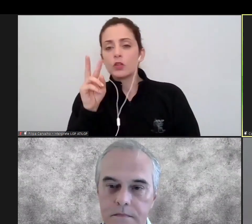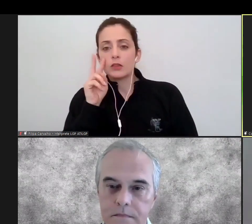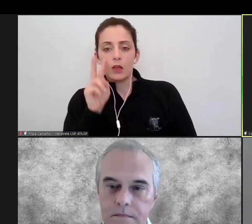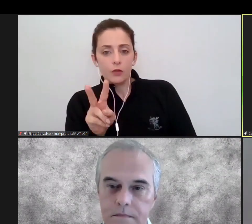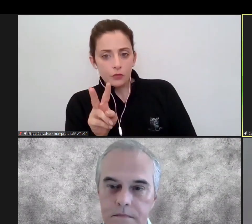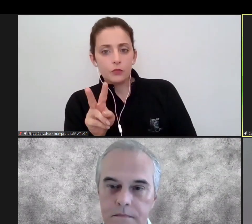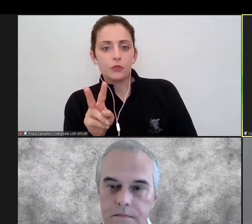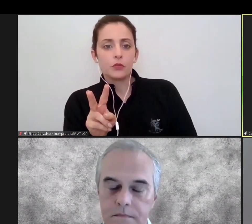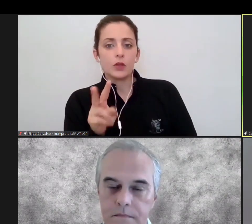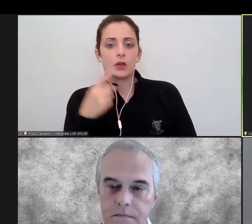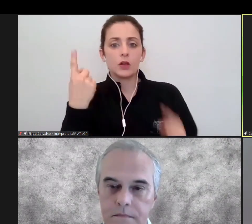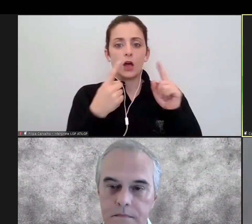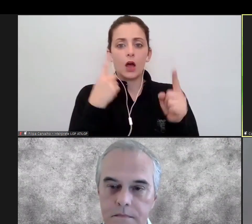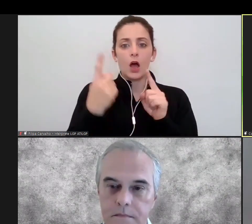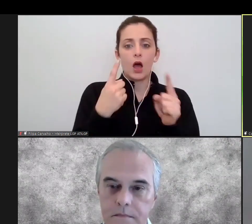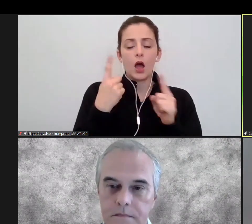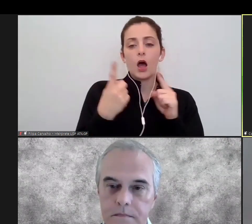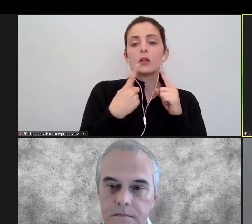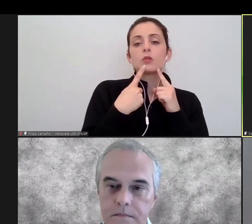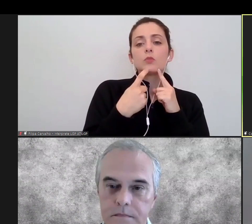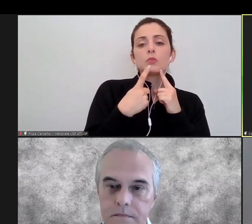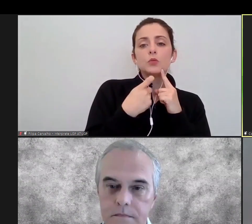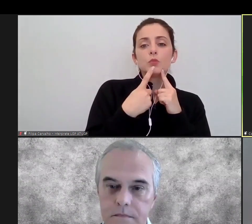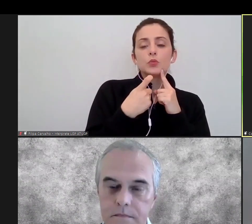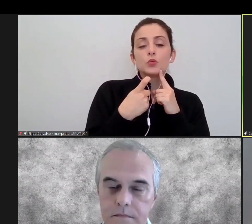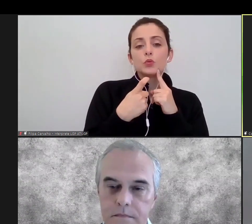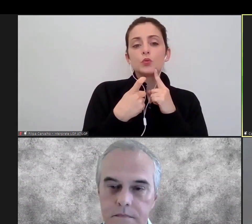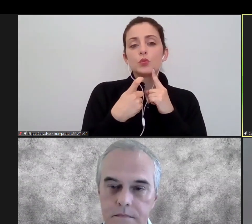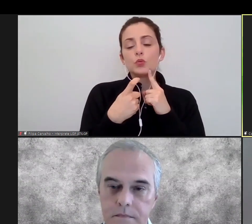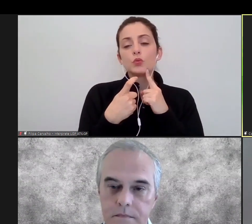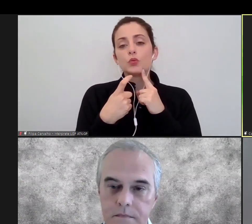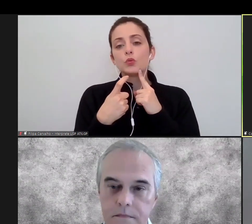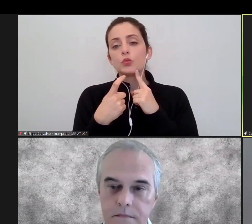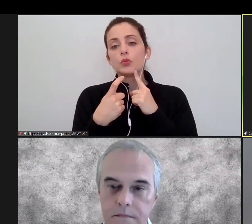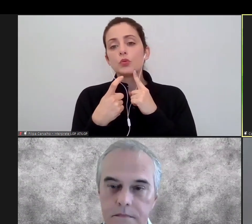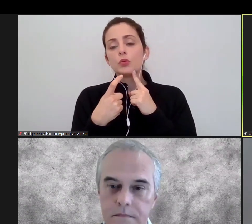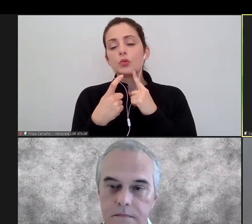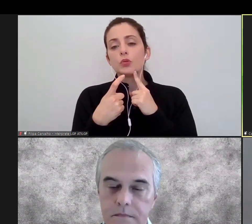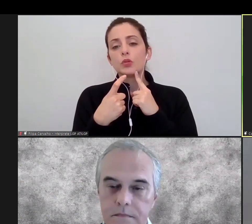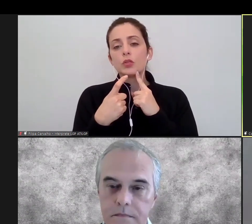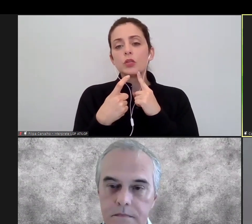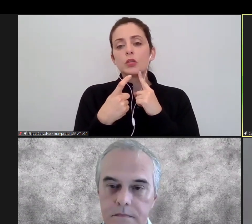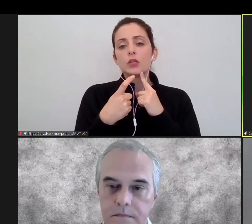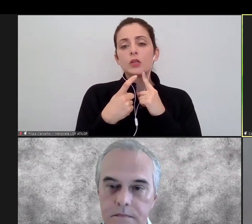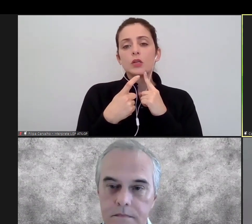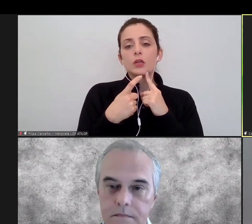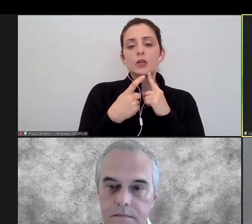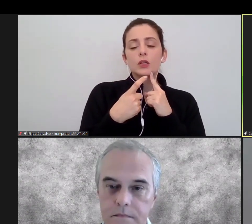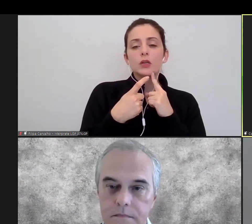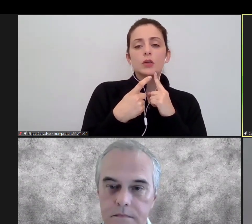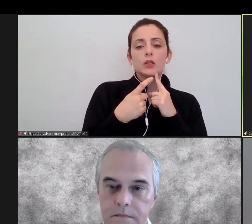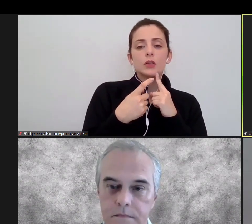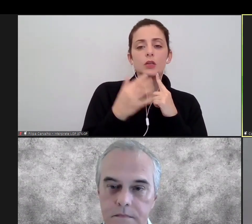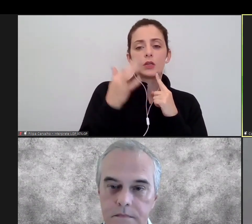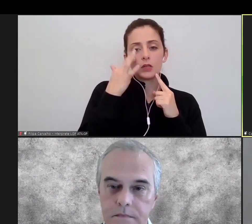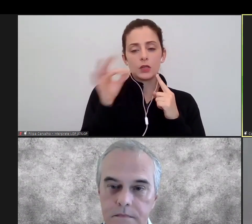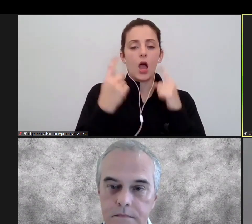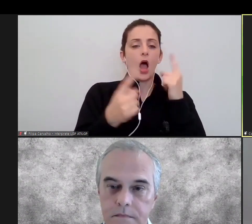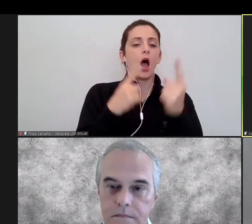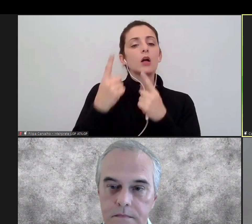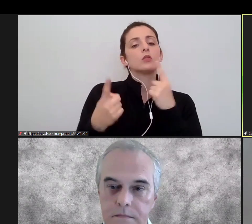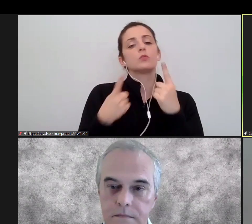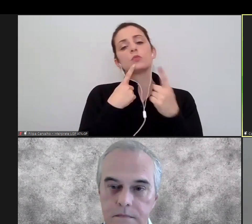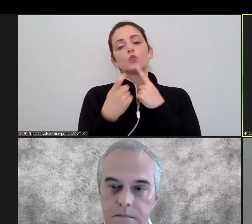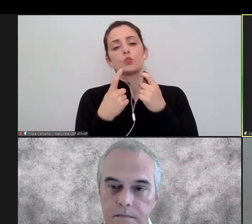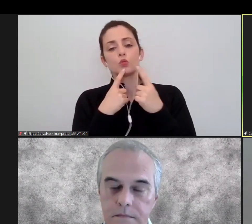consigo, enfim, se consigo entrar aqui e partilhar com vocês algumas das